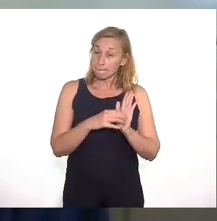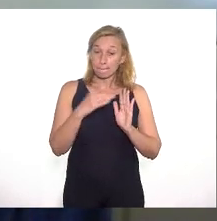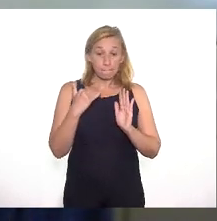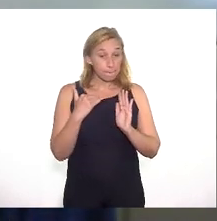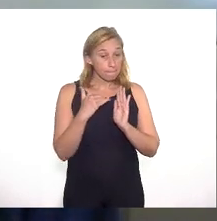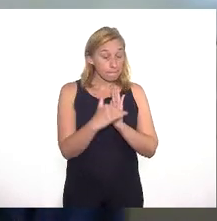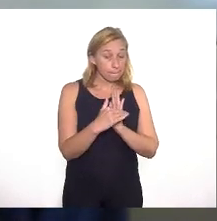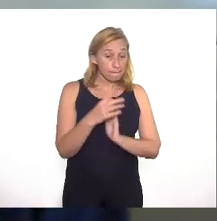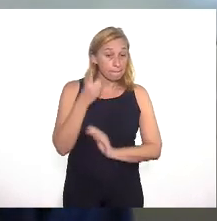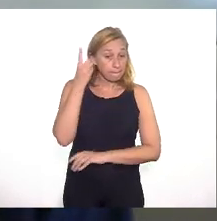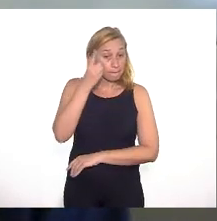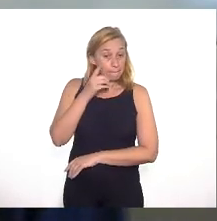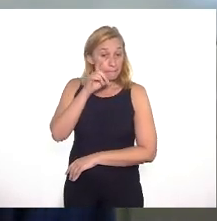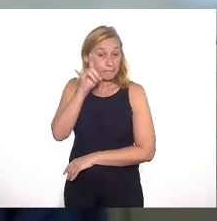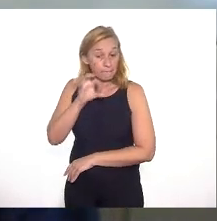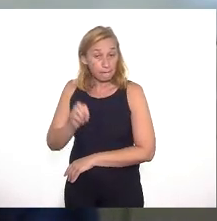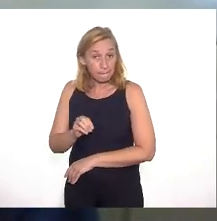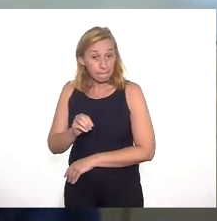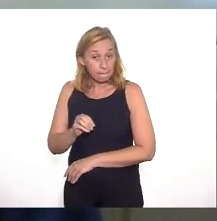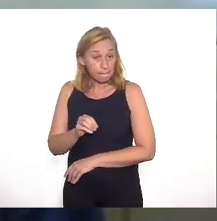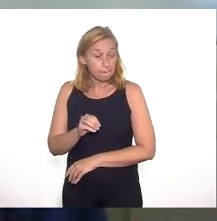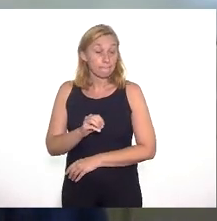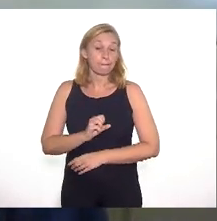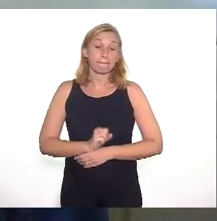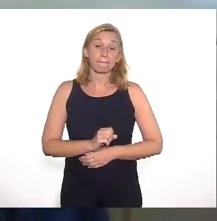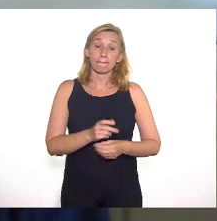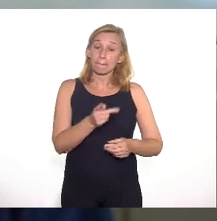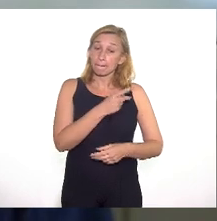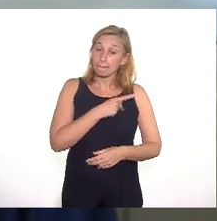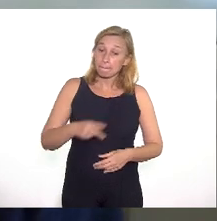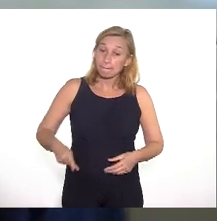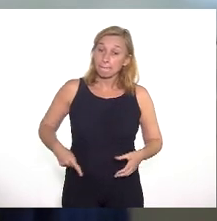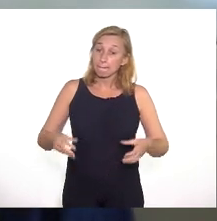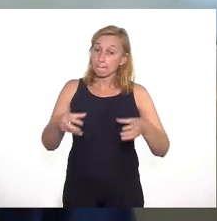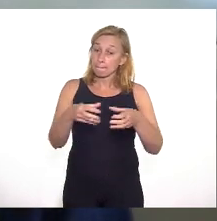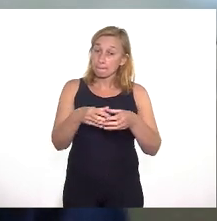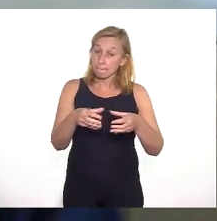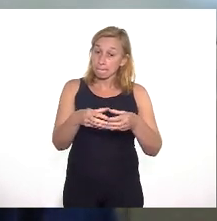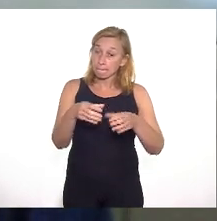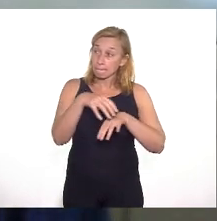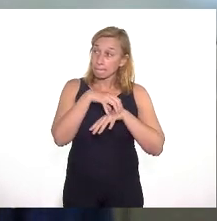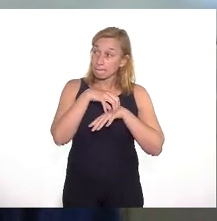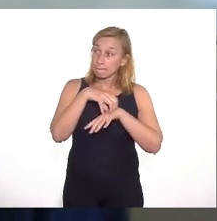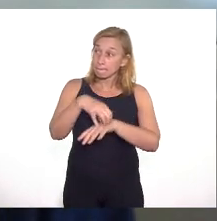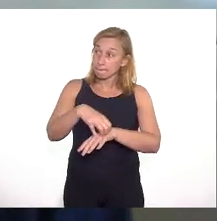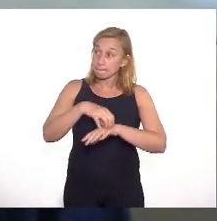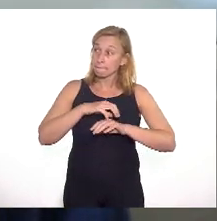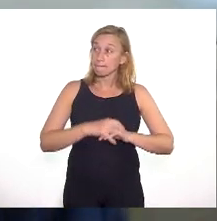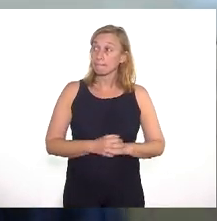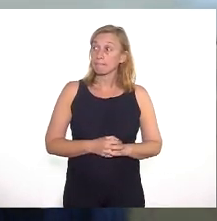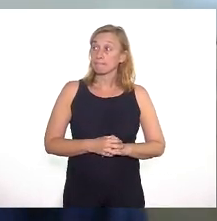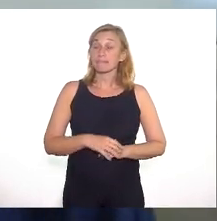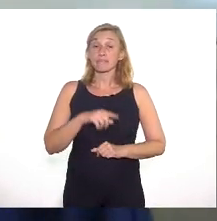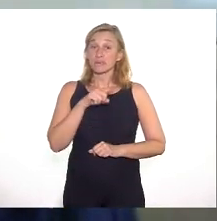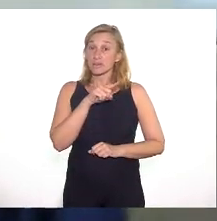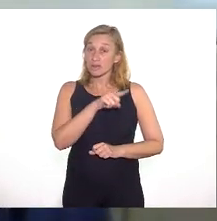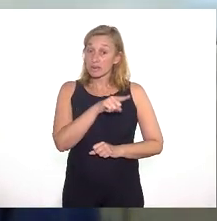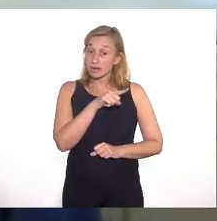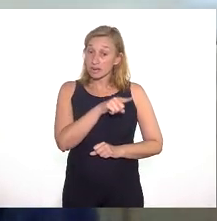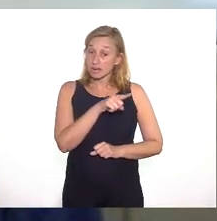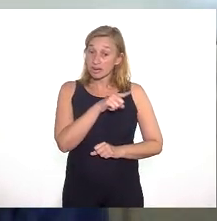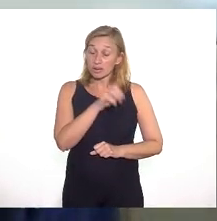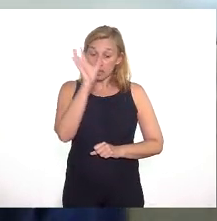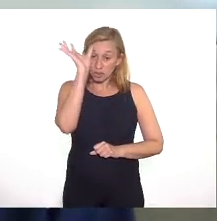deputado Dionísio Lins, presidente da Comissão de Transportes, que ele tome as